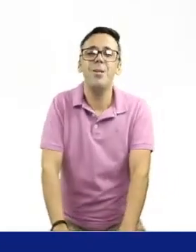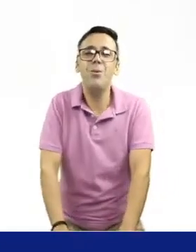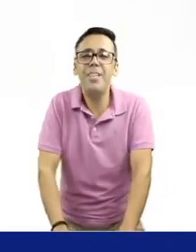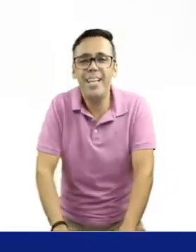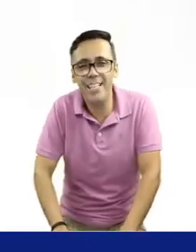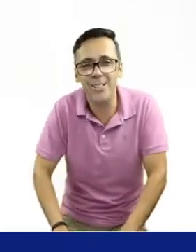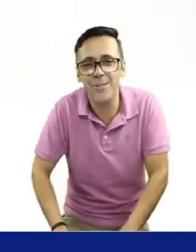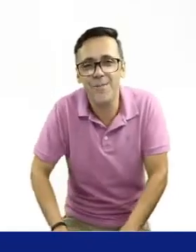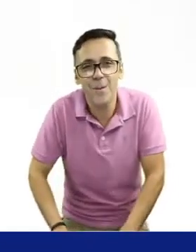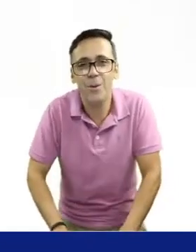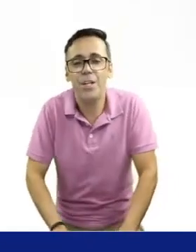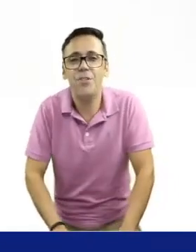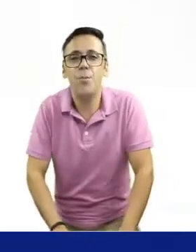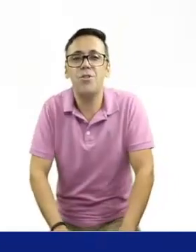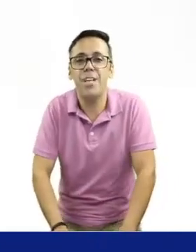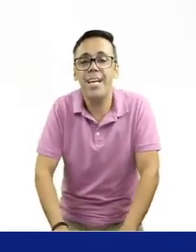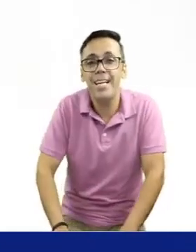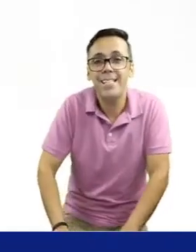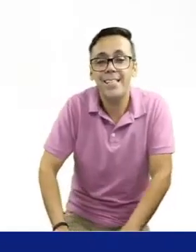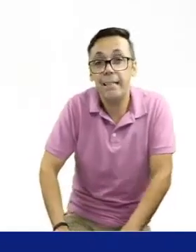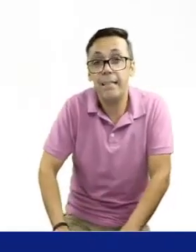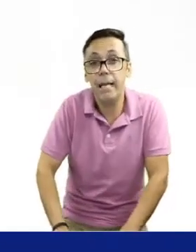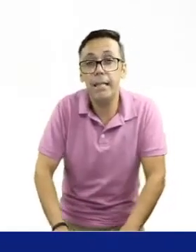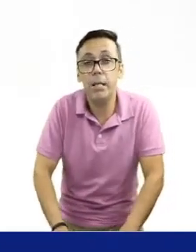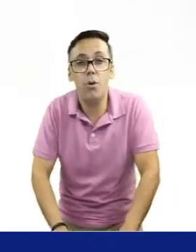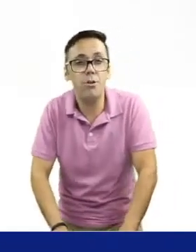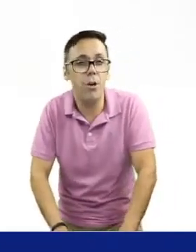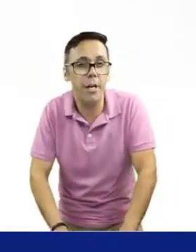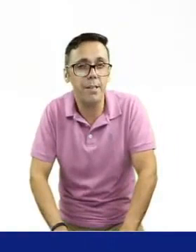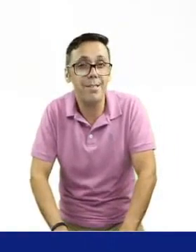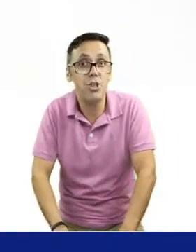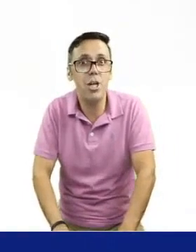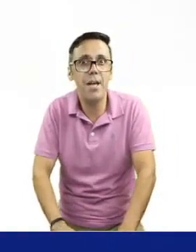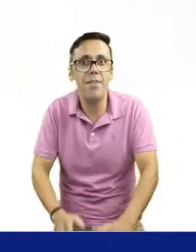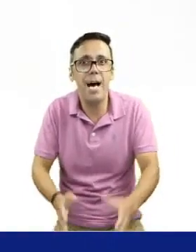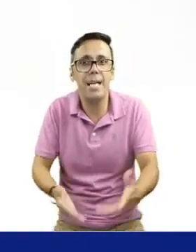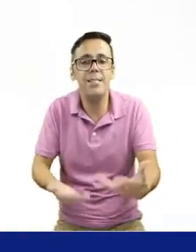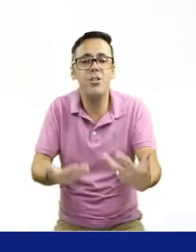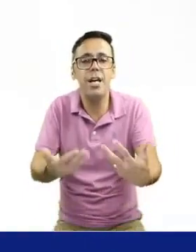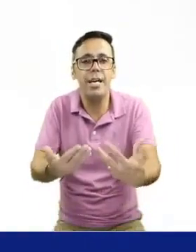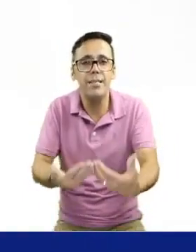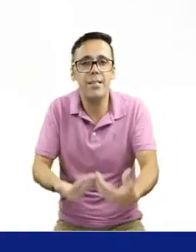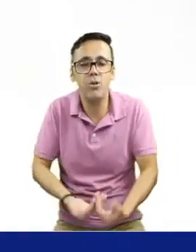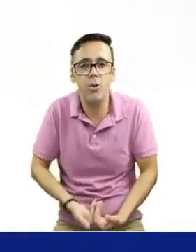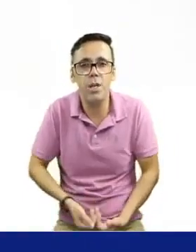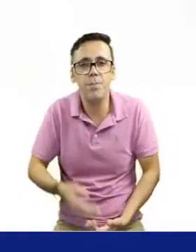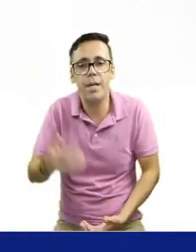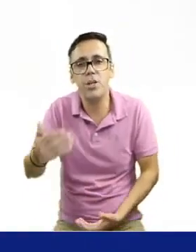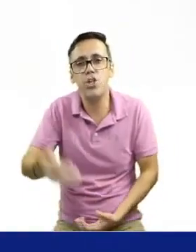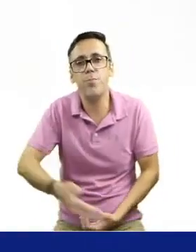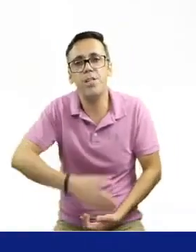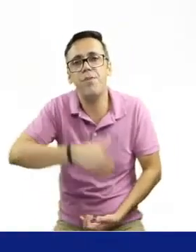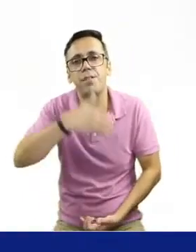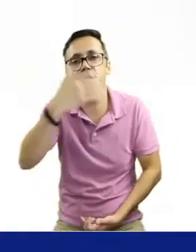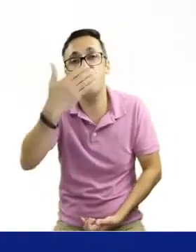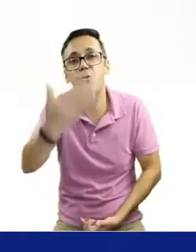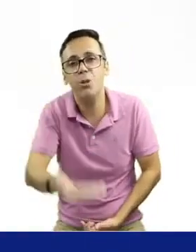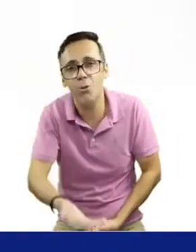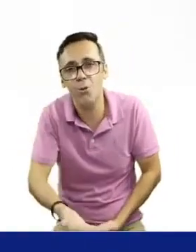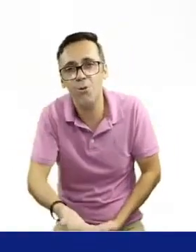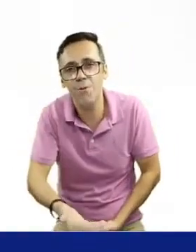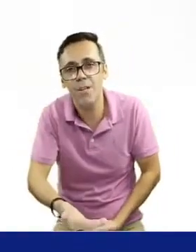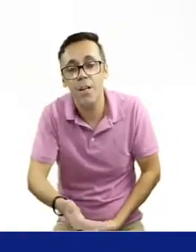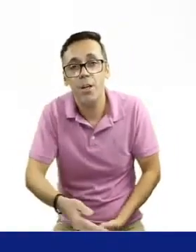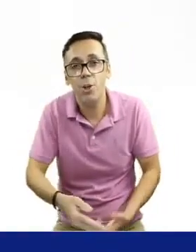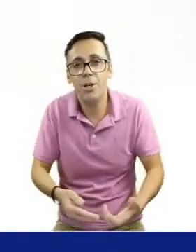mim porque isso porque nós vamos ter 72 horas de análise daquelas questões para que a gente possa fazer